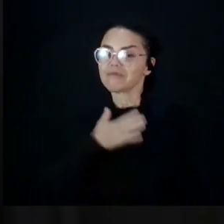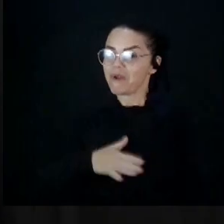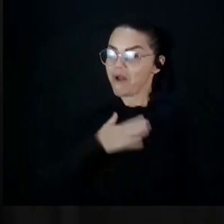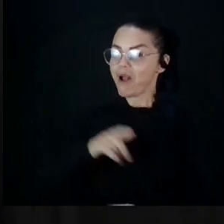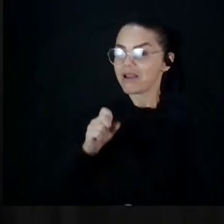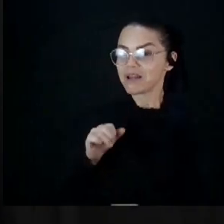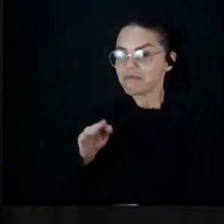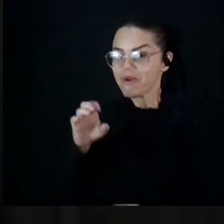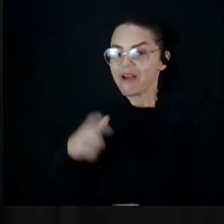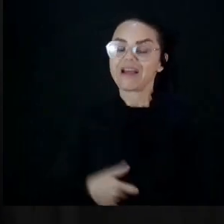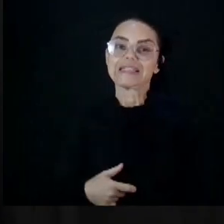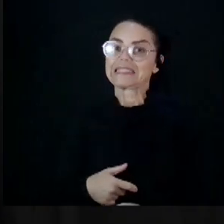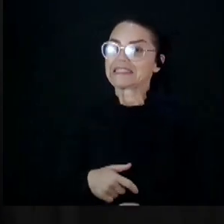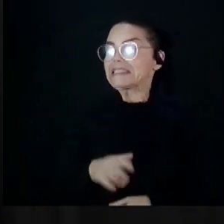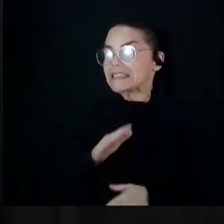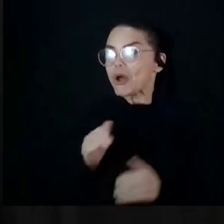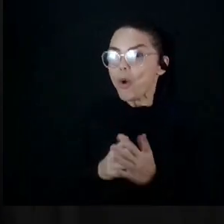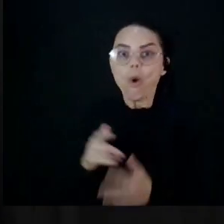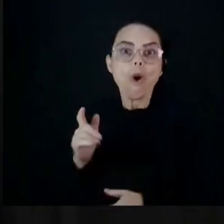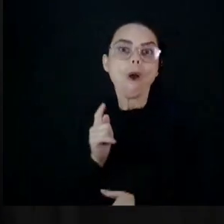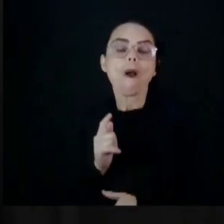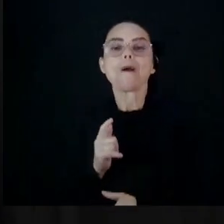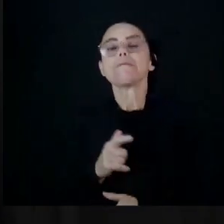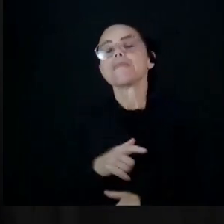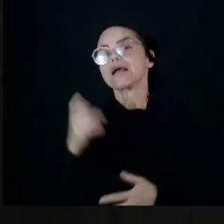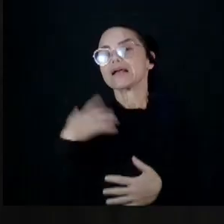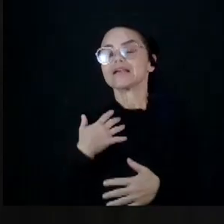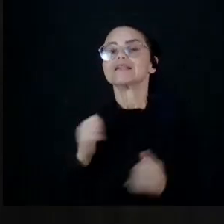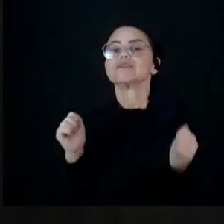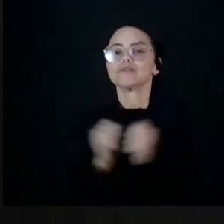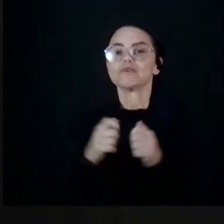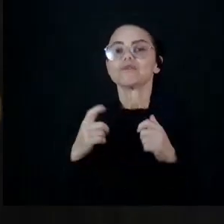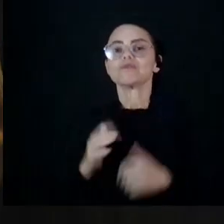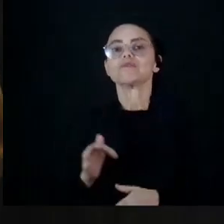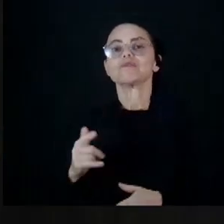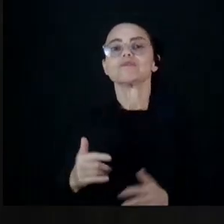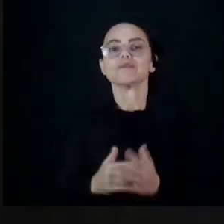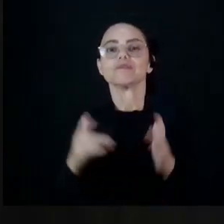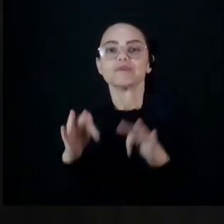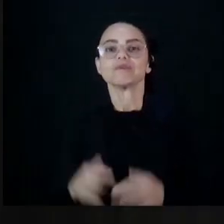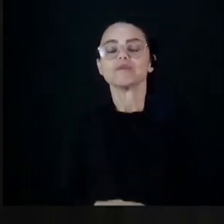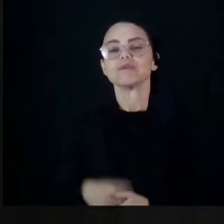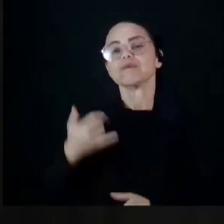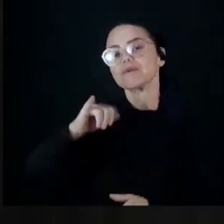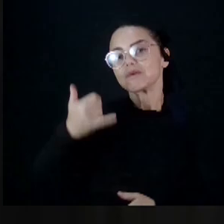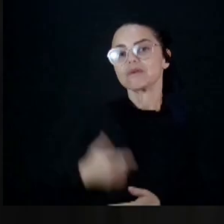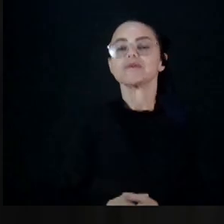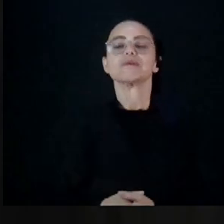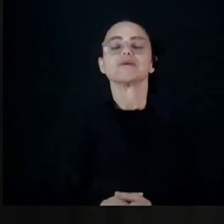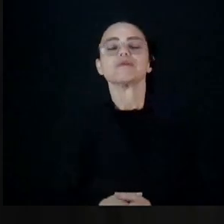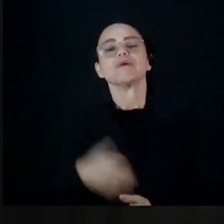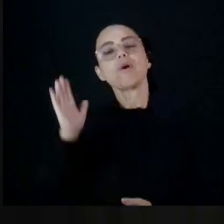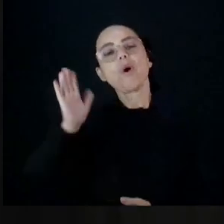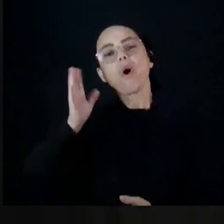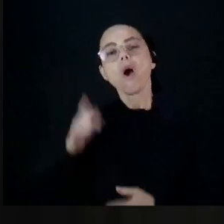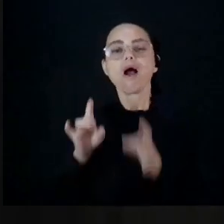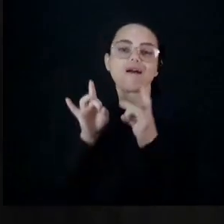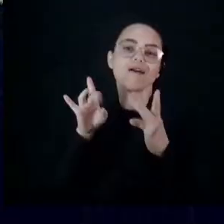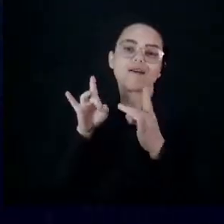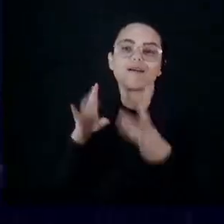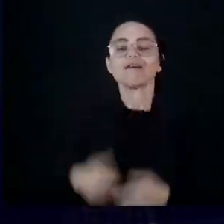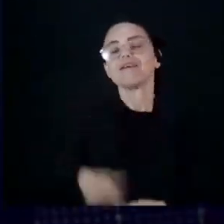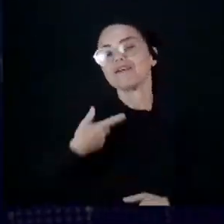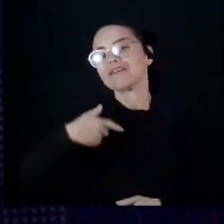programa inteiro logo de cara para o pessoal ficar com a gente até o final. Mas aproveitando o spoiler, olha só o que a gente preparou para